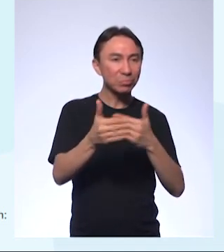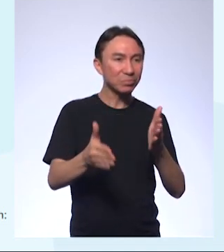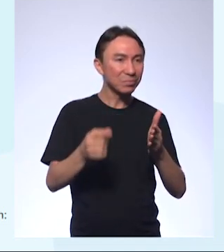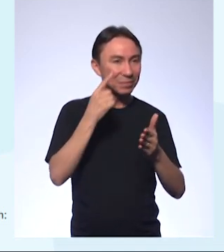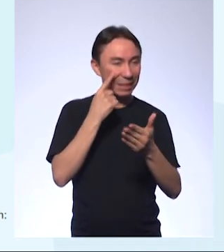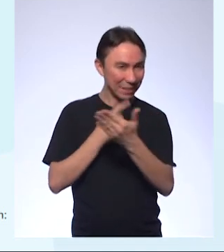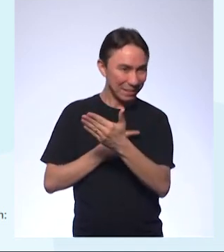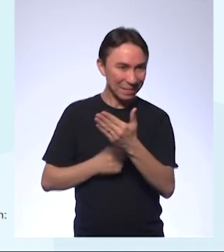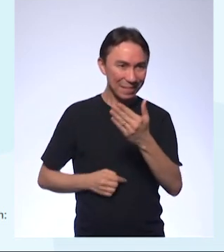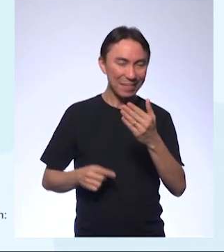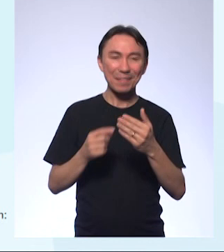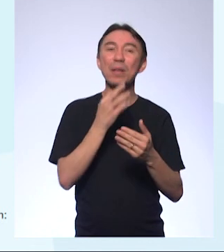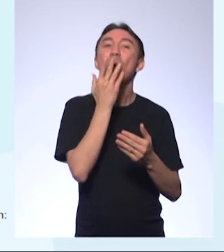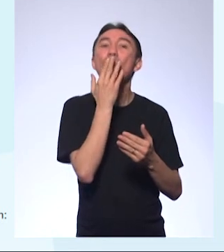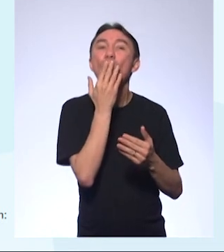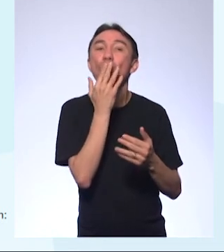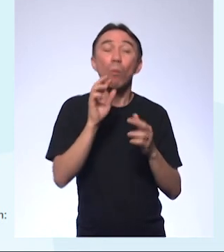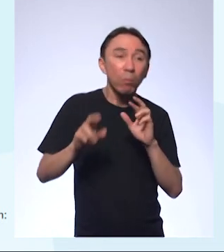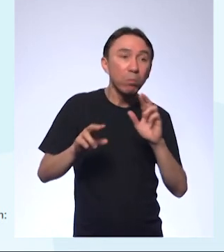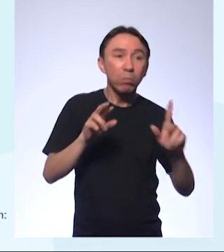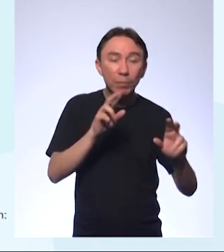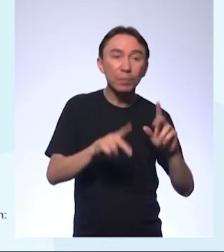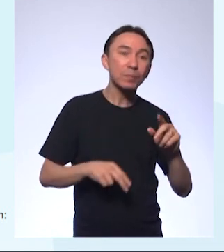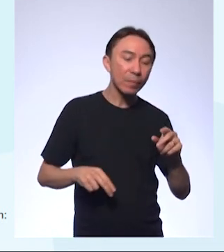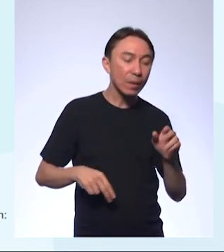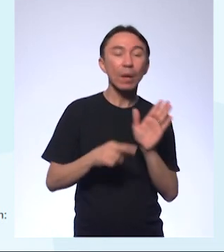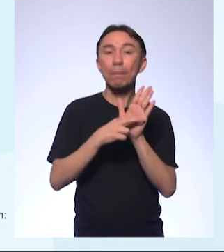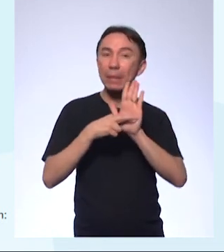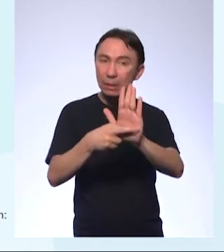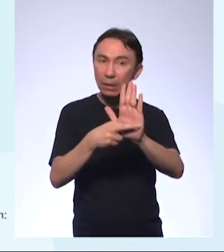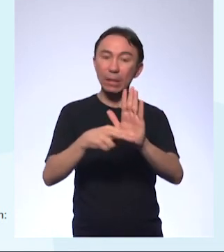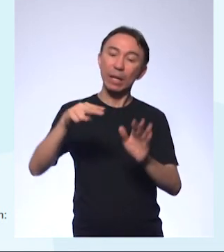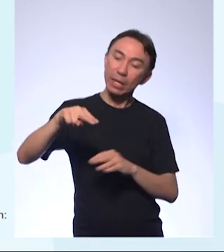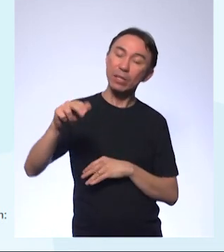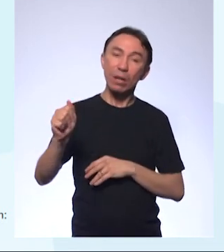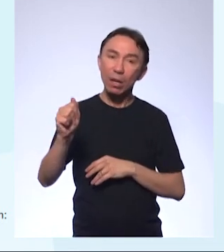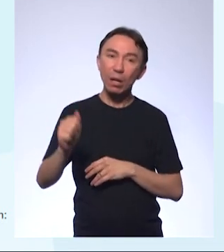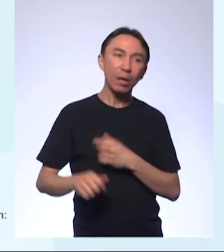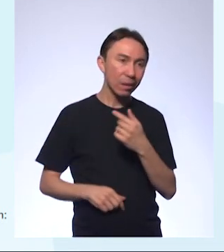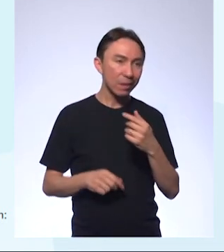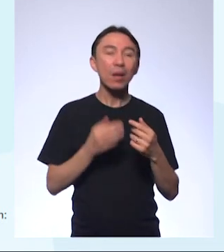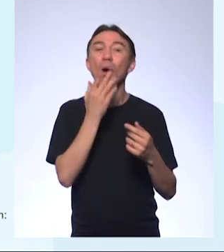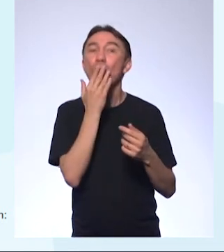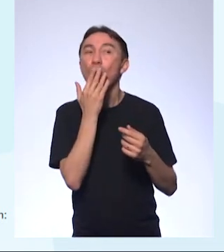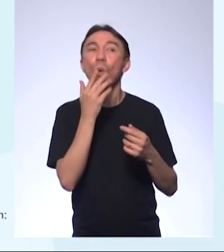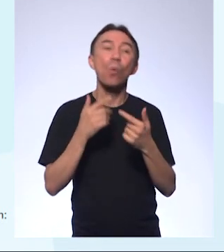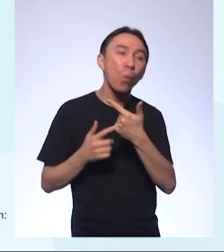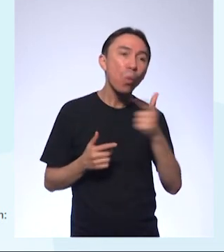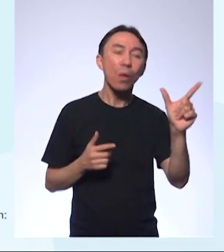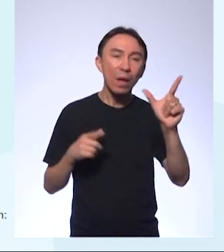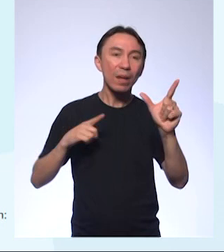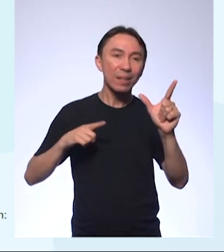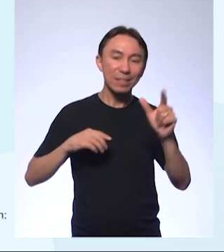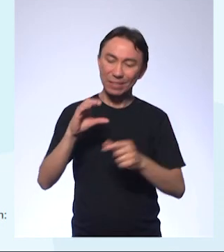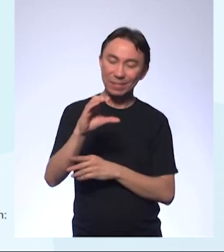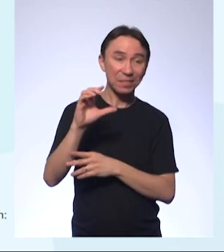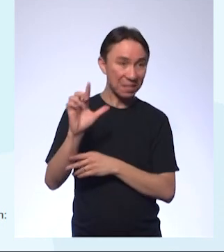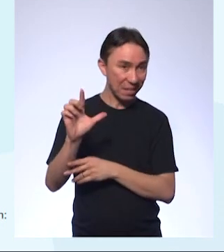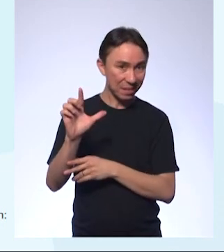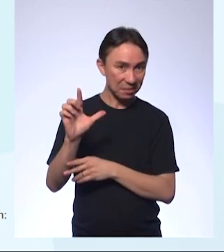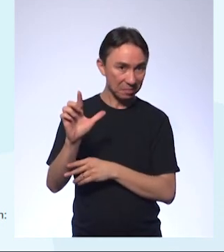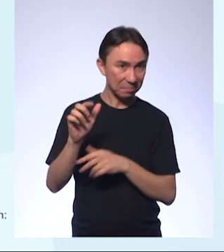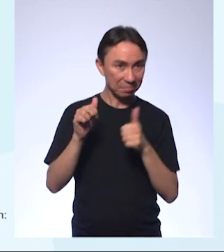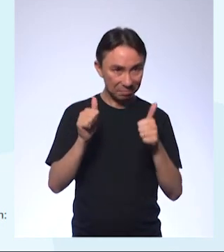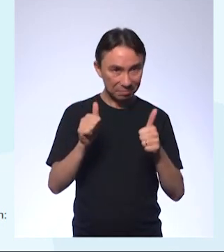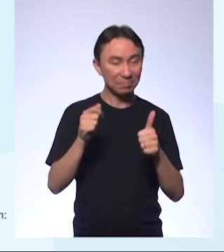cor diferente, a bolinha, uma representa o Na e a outra vai representar o Cl. Cl, então, no caso, seria um pouquinho maior do que o